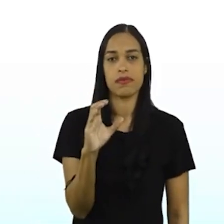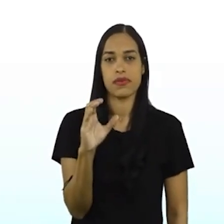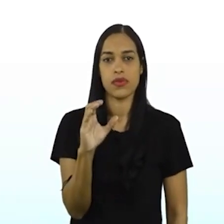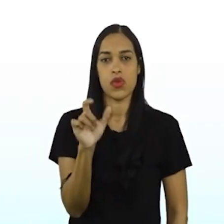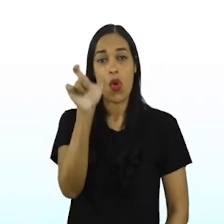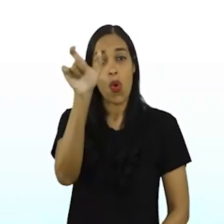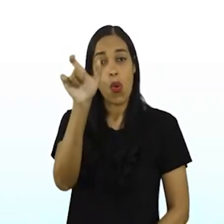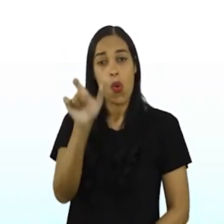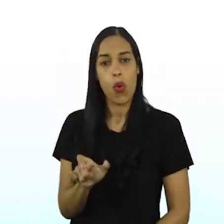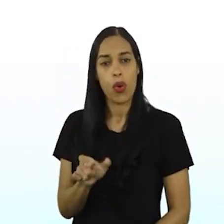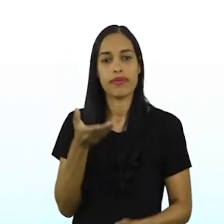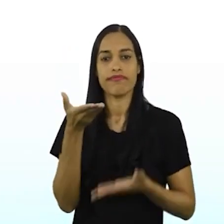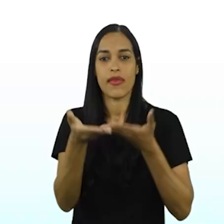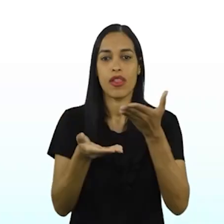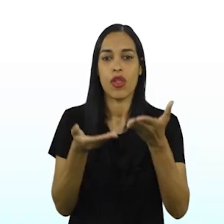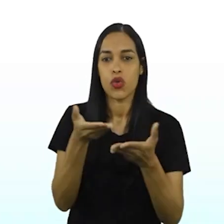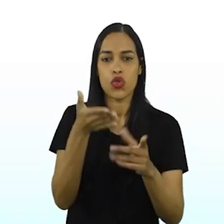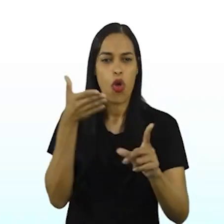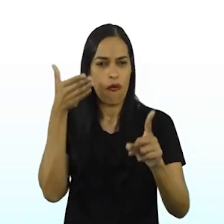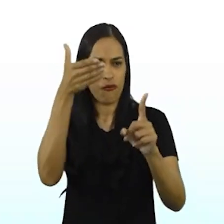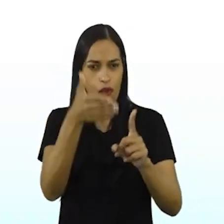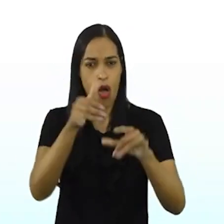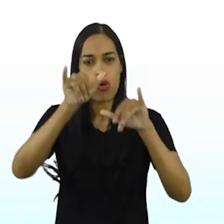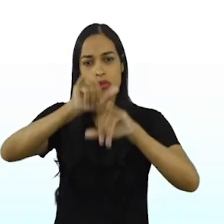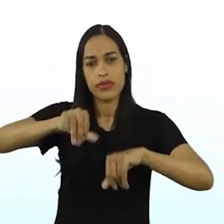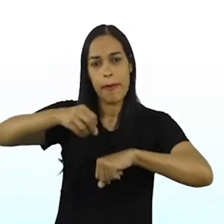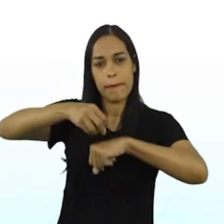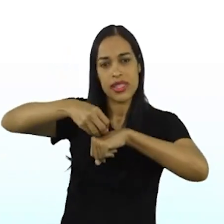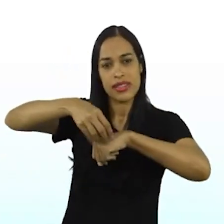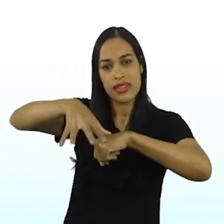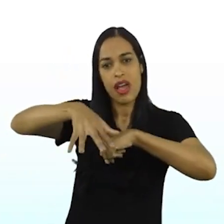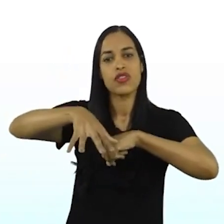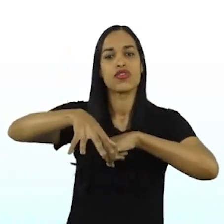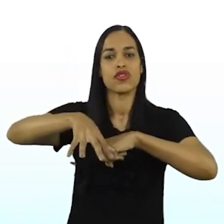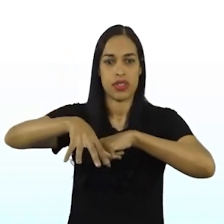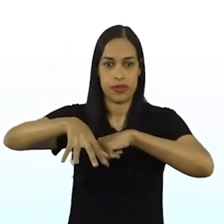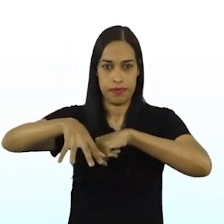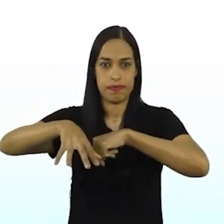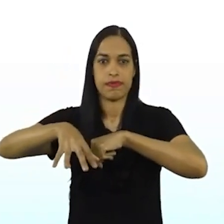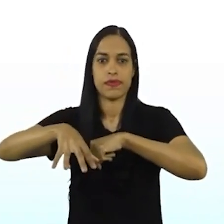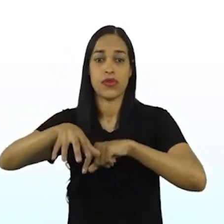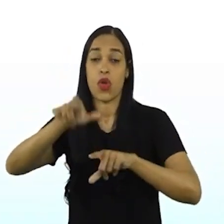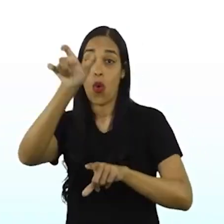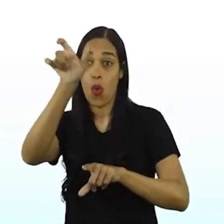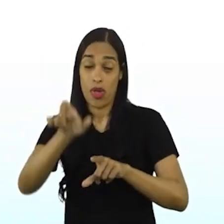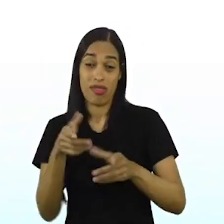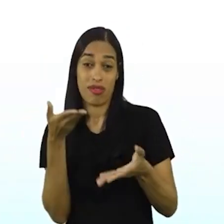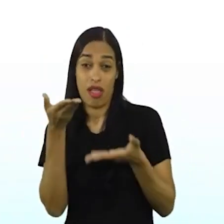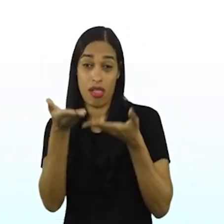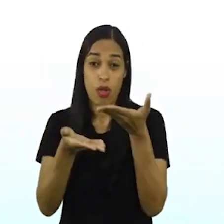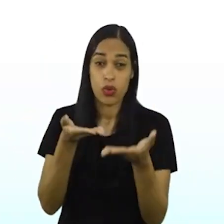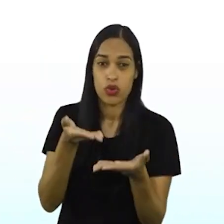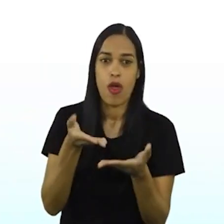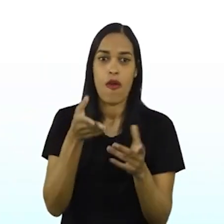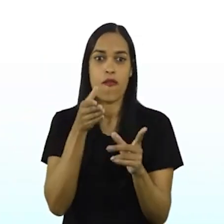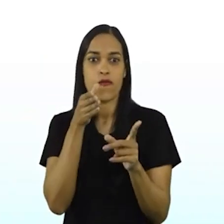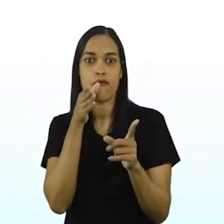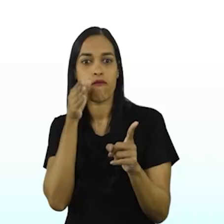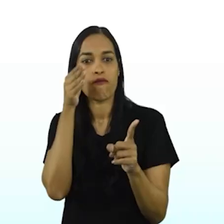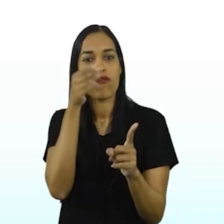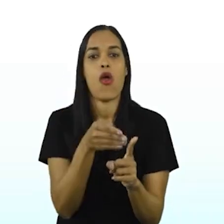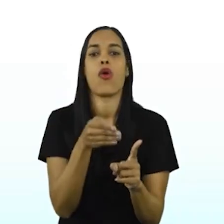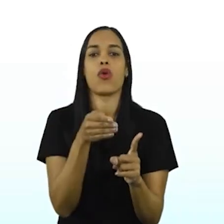C. Olha lá. O interlocutor é o foco do receptor. Quando ele diz o interlocutor é o